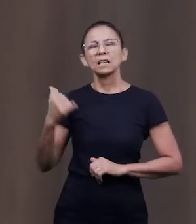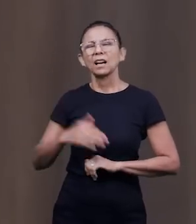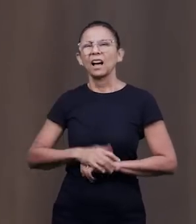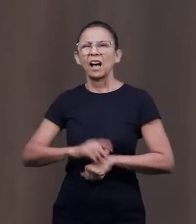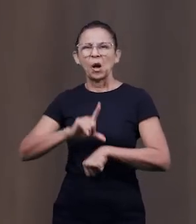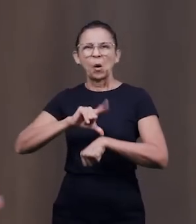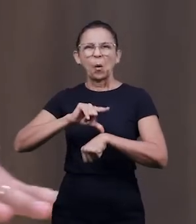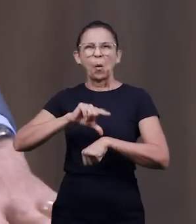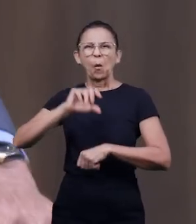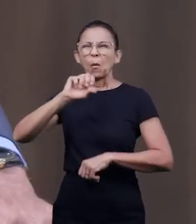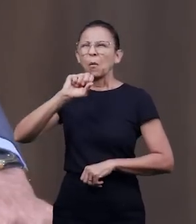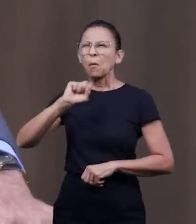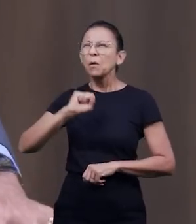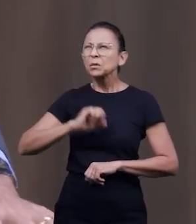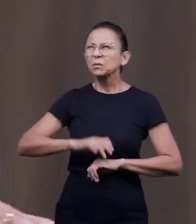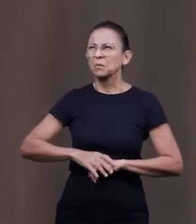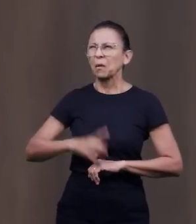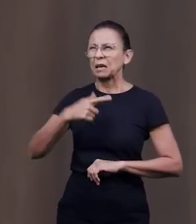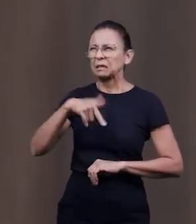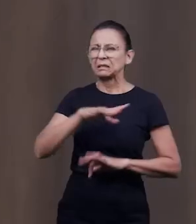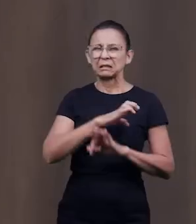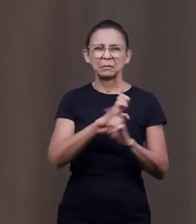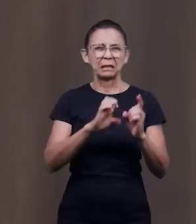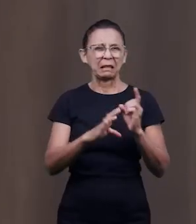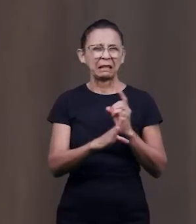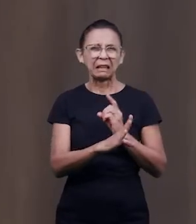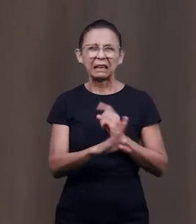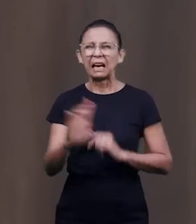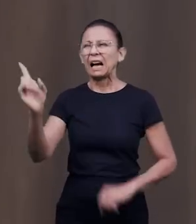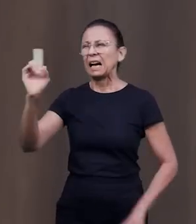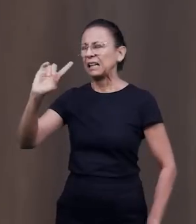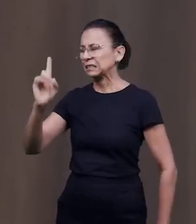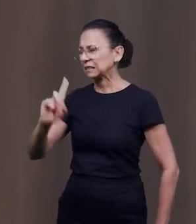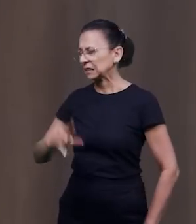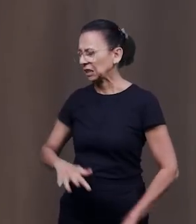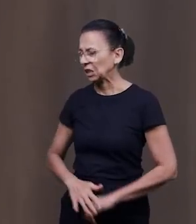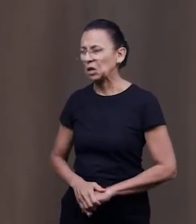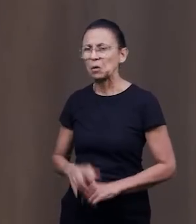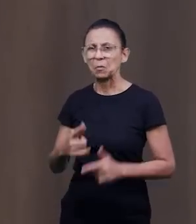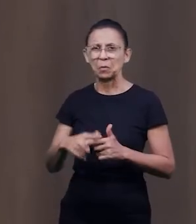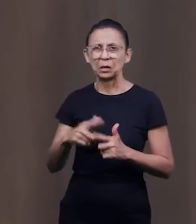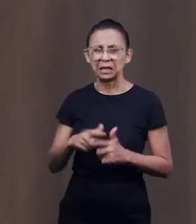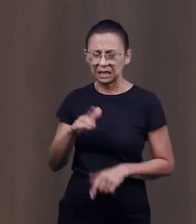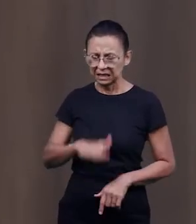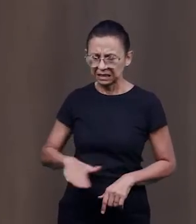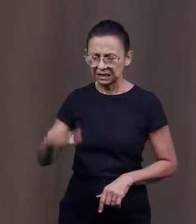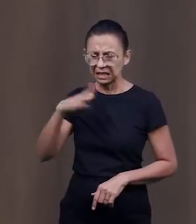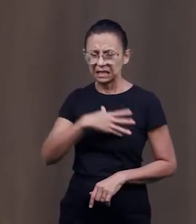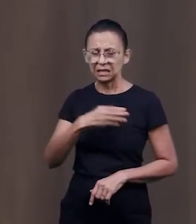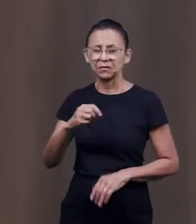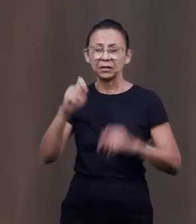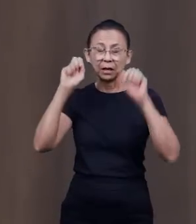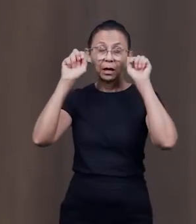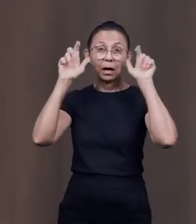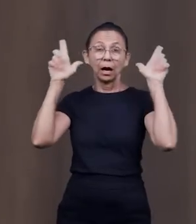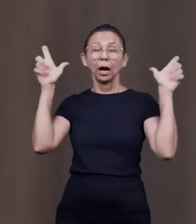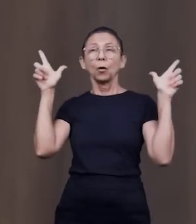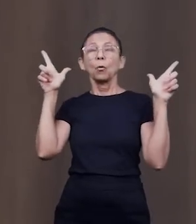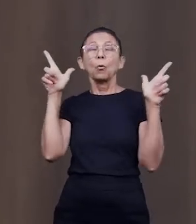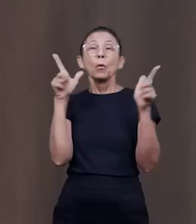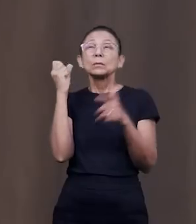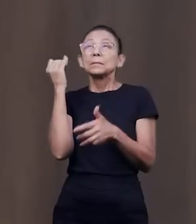a escola bíblica ele não vem. Tinha uma coisa muito, no começo, você tinha